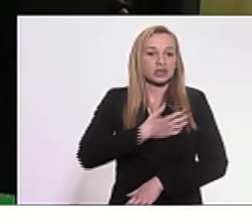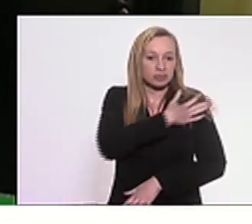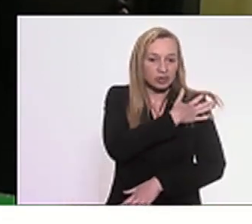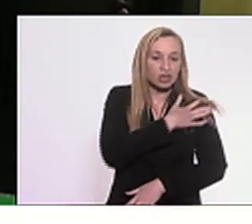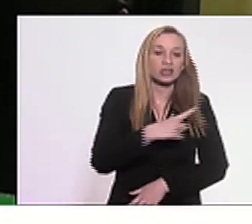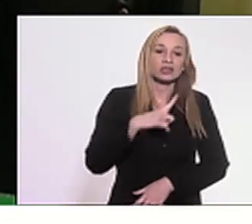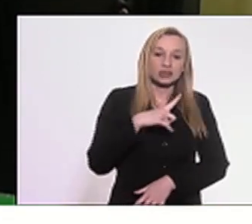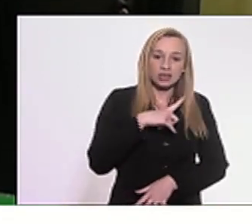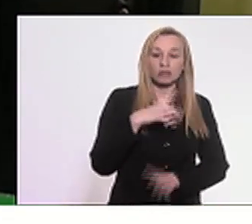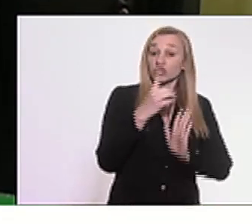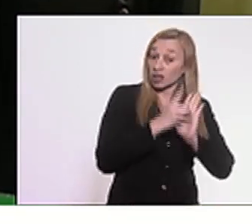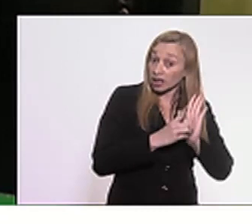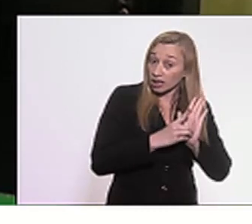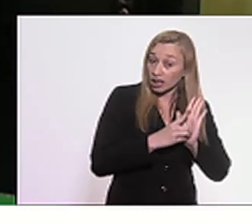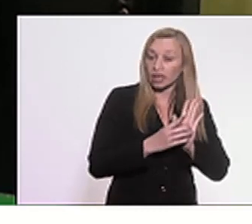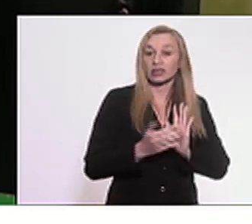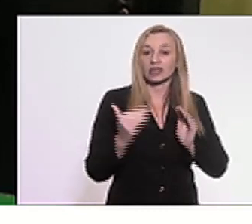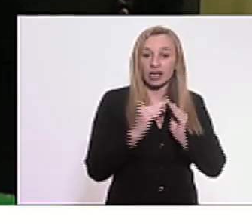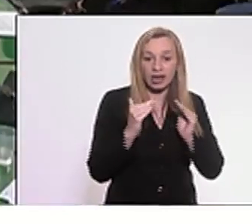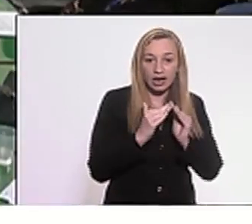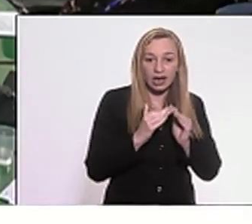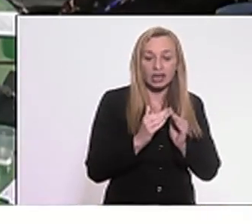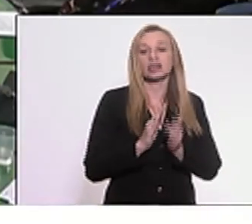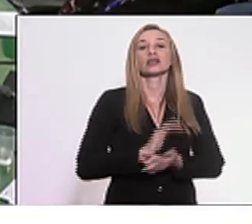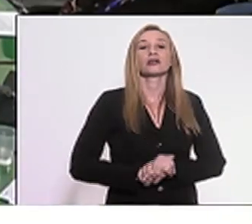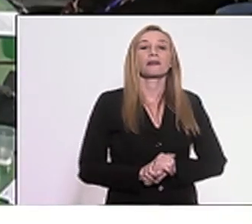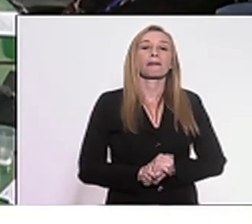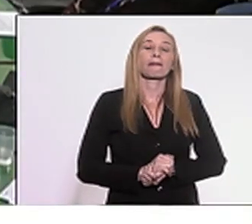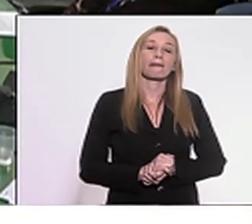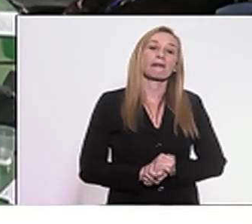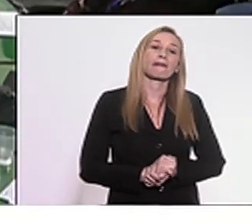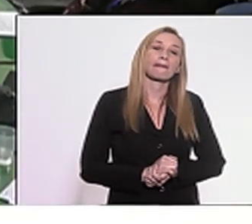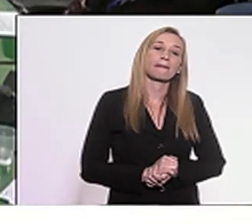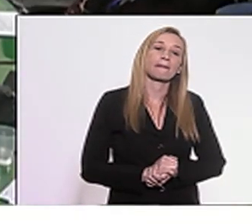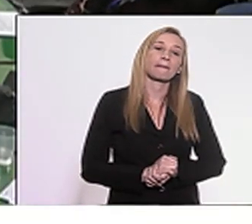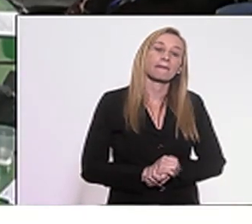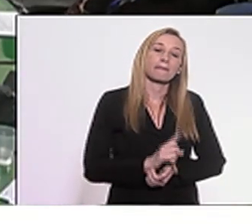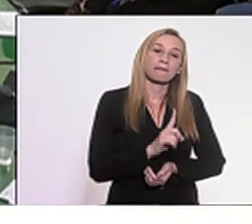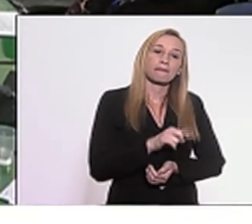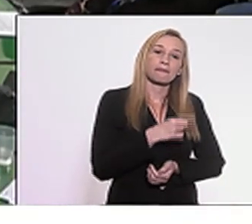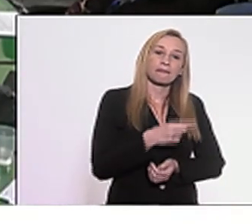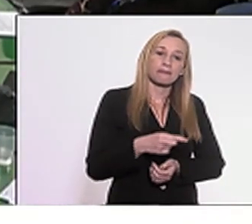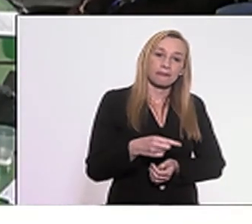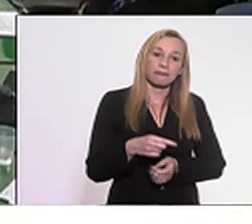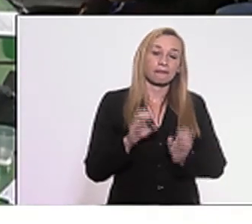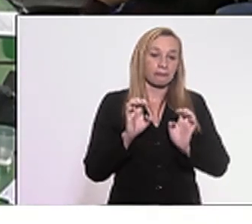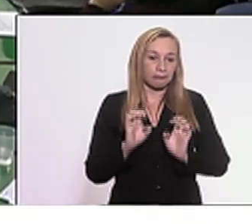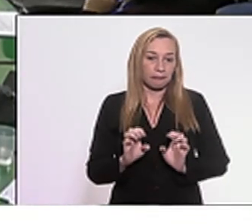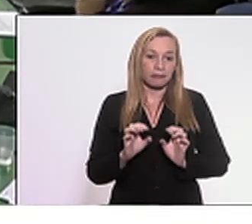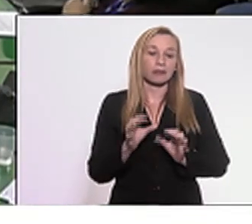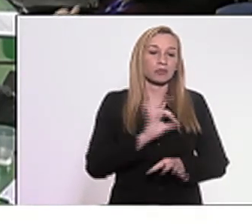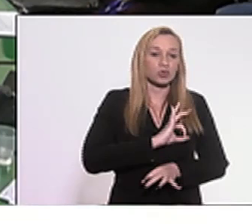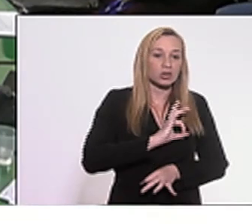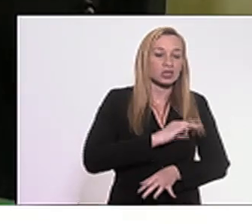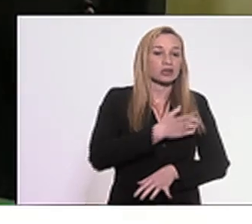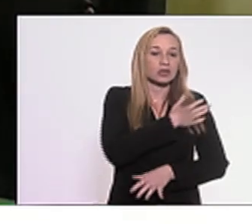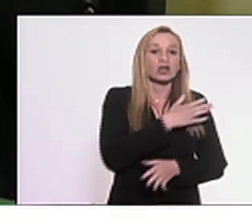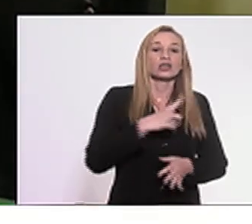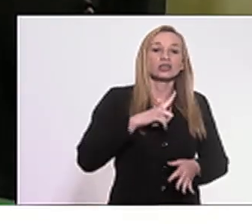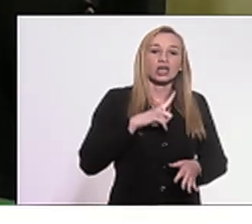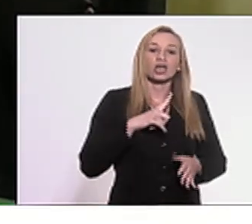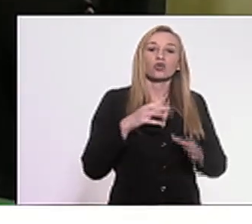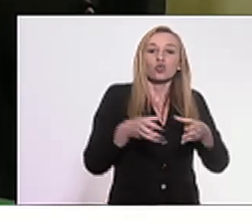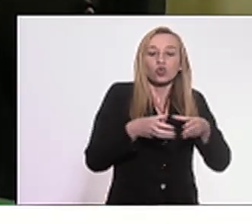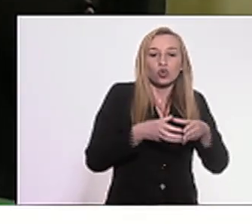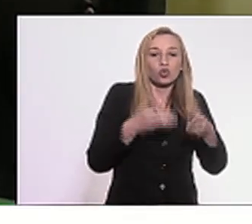na casa suspendendo, né, tramitando a suspensão do regulamento disciplinar da Polícia Militar, né? Tem um grupo de estudo elaborando um